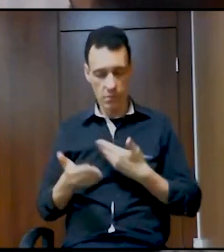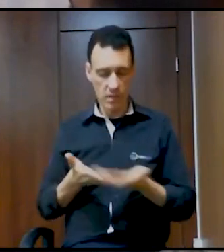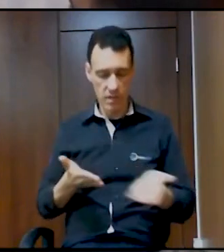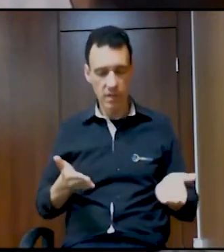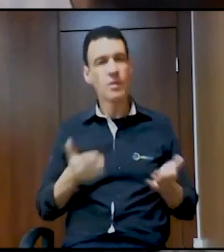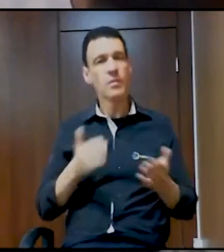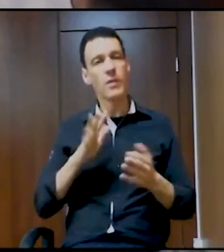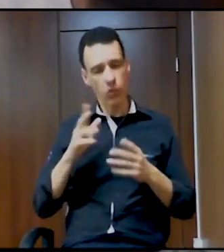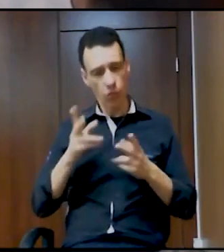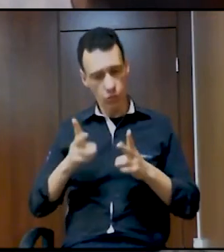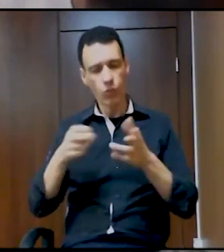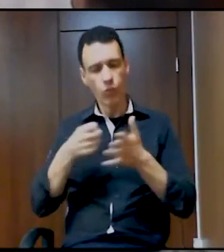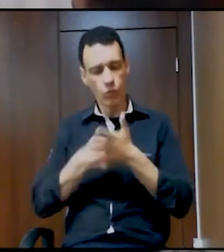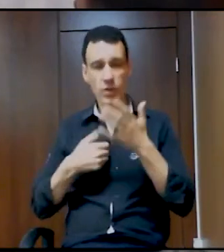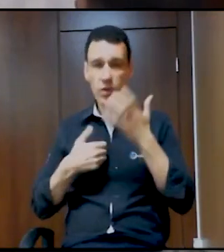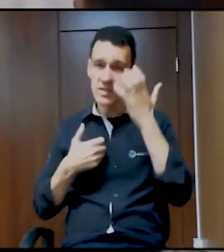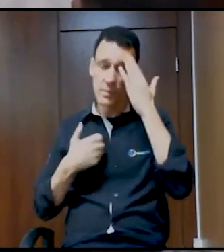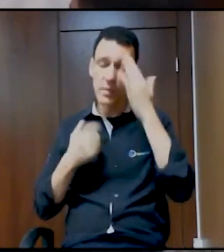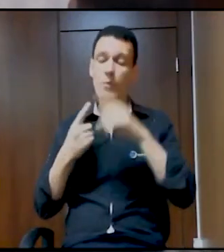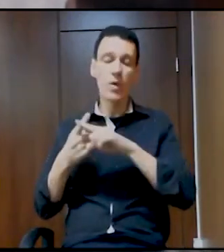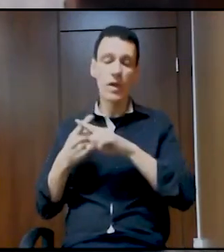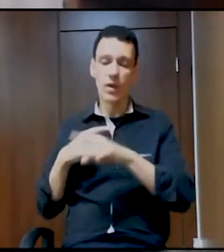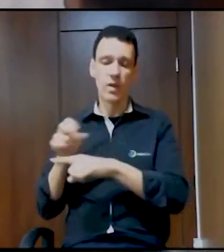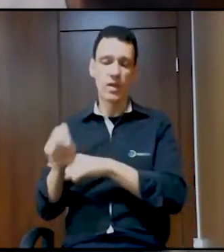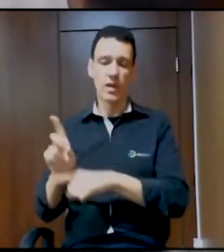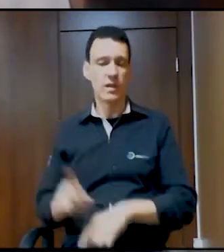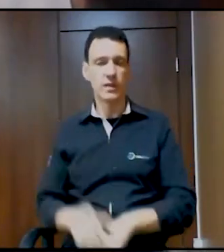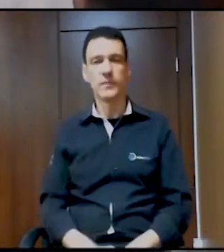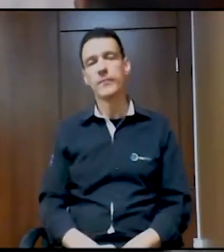entrei nela. Isso.